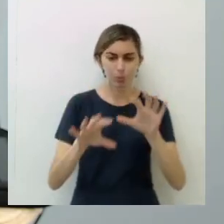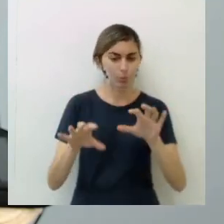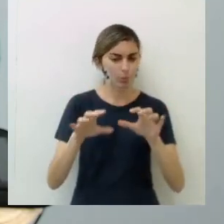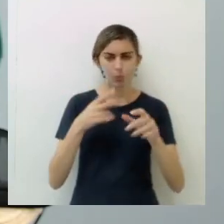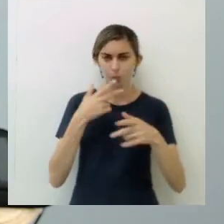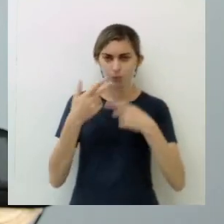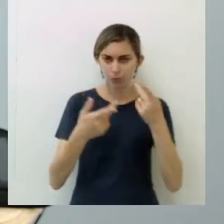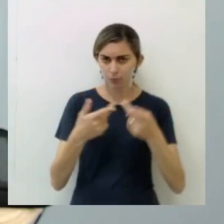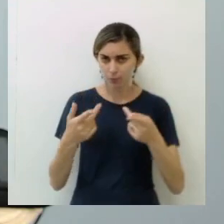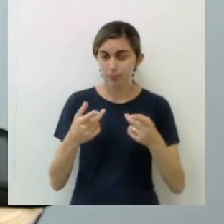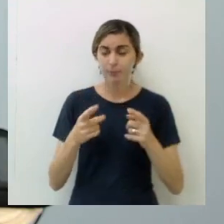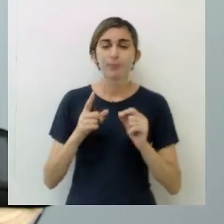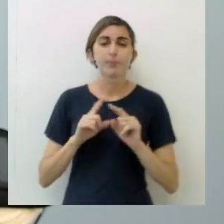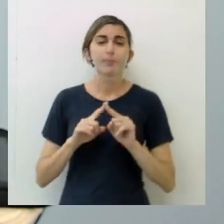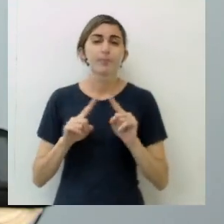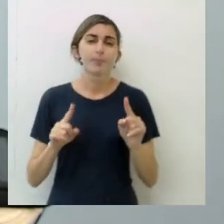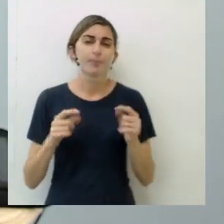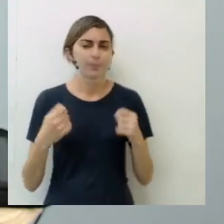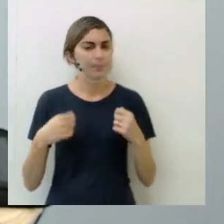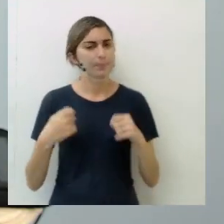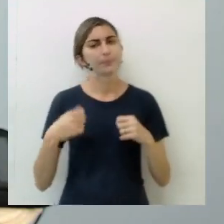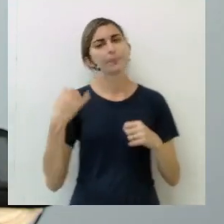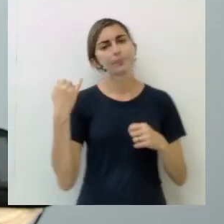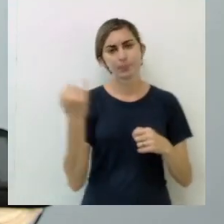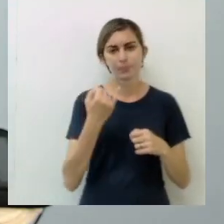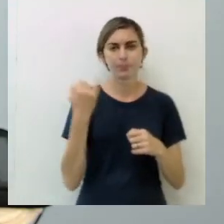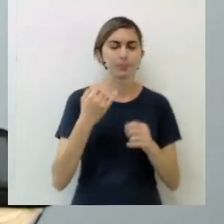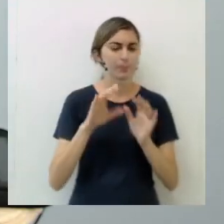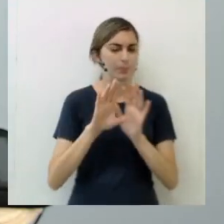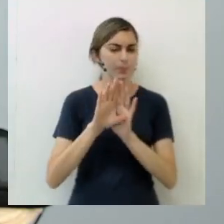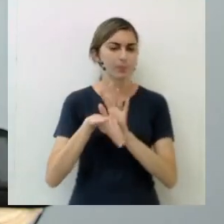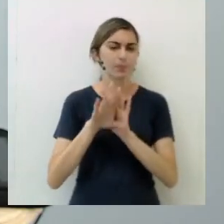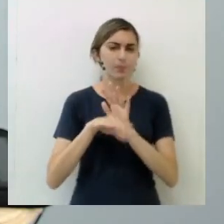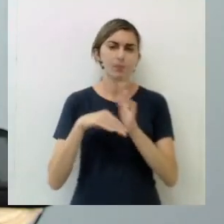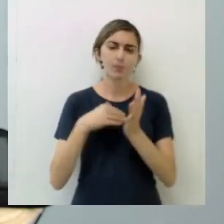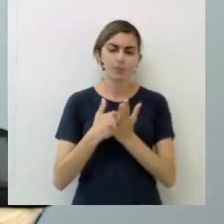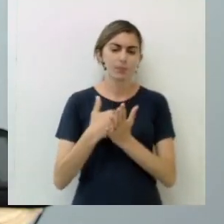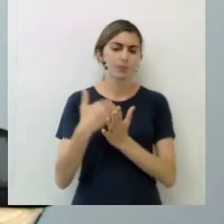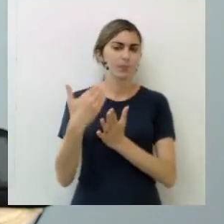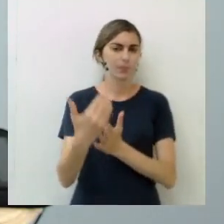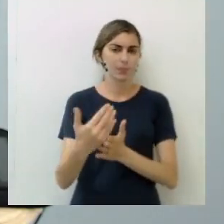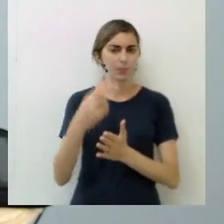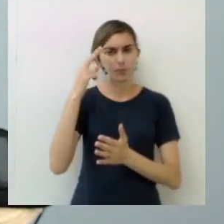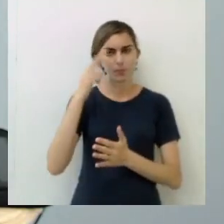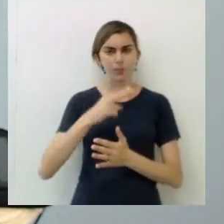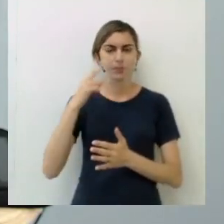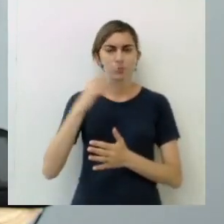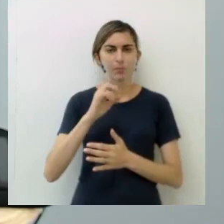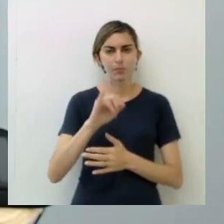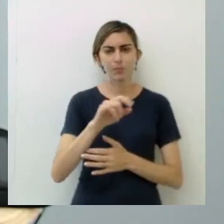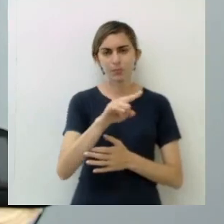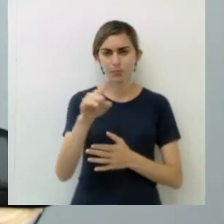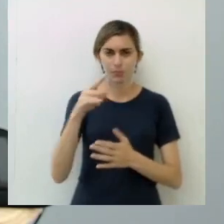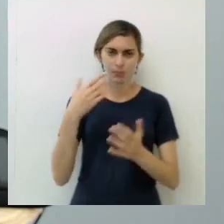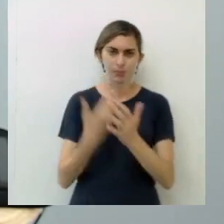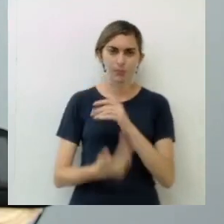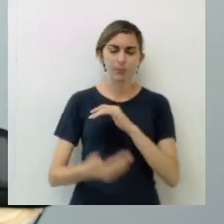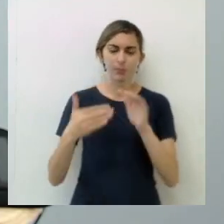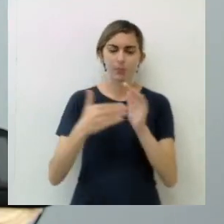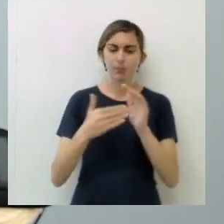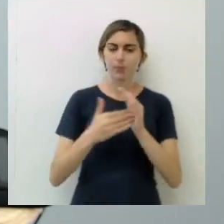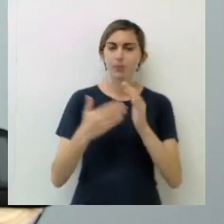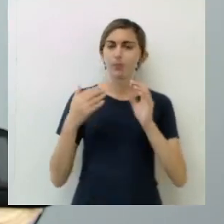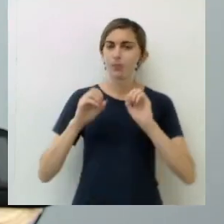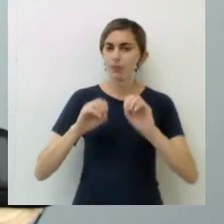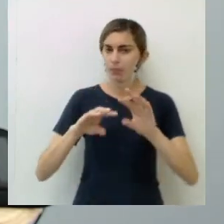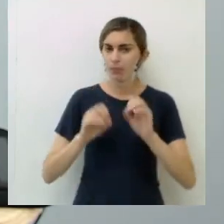não fala mais. Mas primeiro é importante a gente revisar alguns conceitos antes de a gente avançar e relembrar. Se você perdeu essa última aula, é